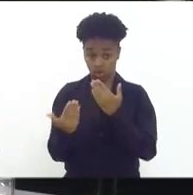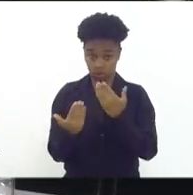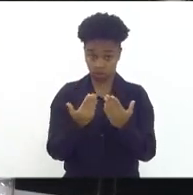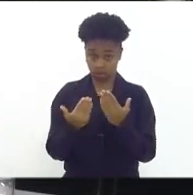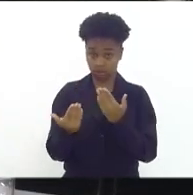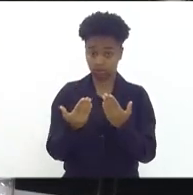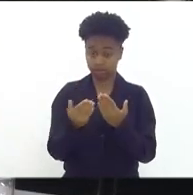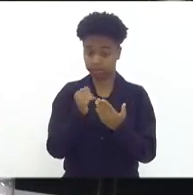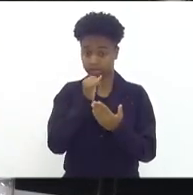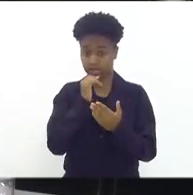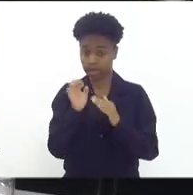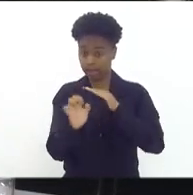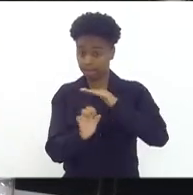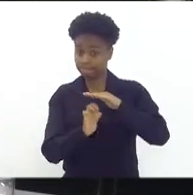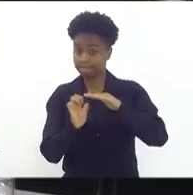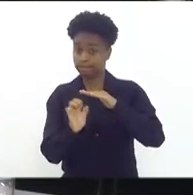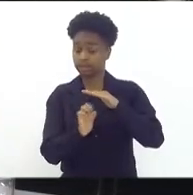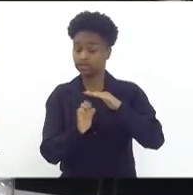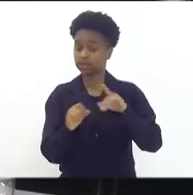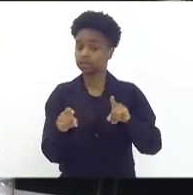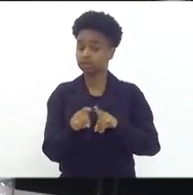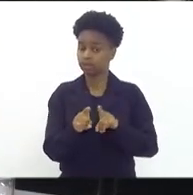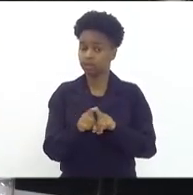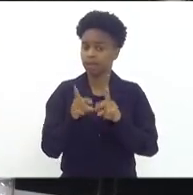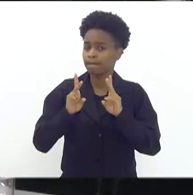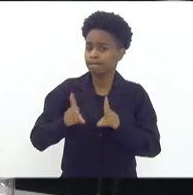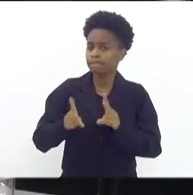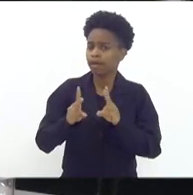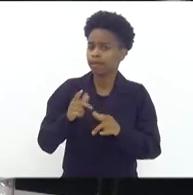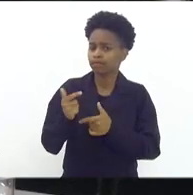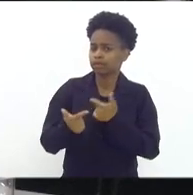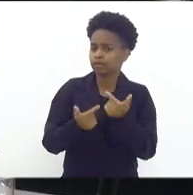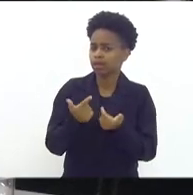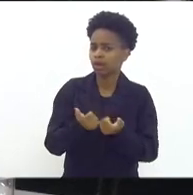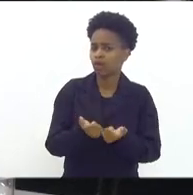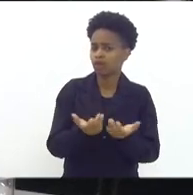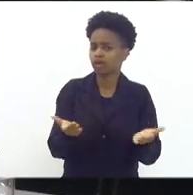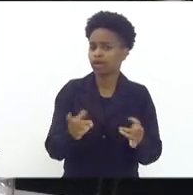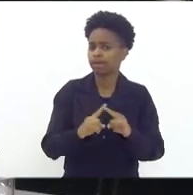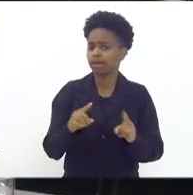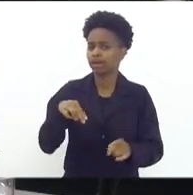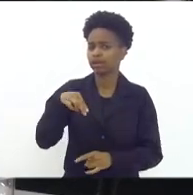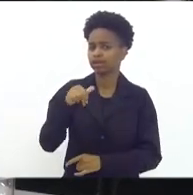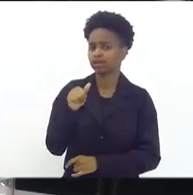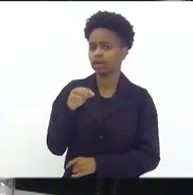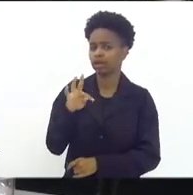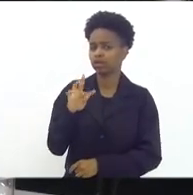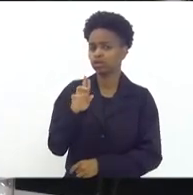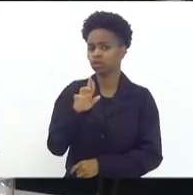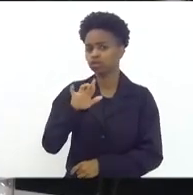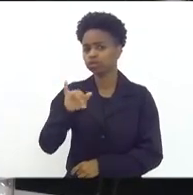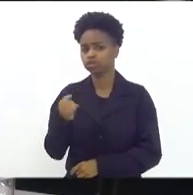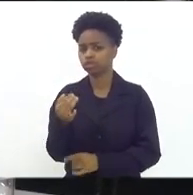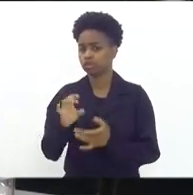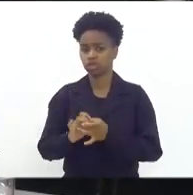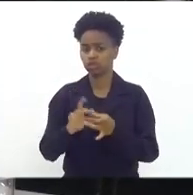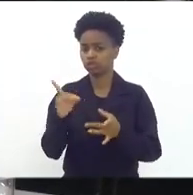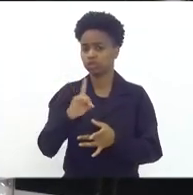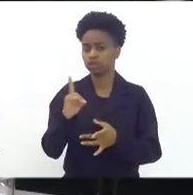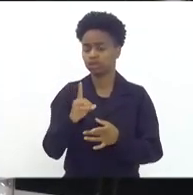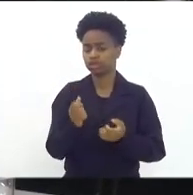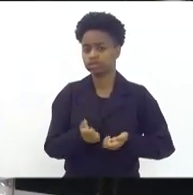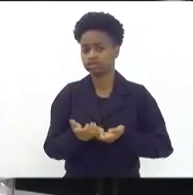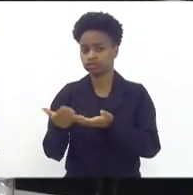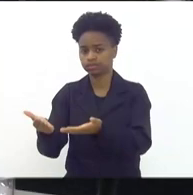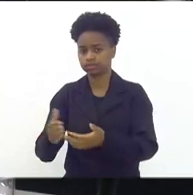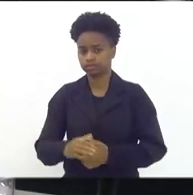uma empresa que também presta o mesmo serviço mas a natas não libera ela para abastecer na base de compressão